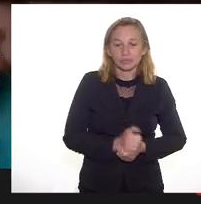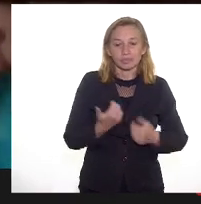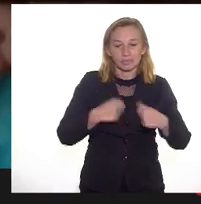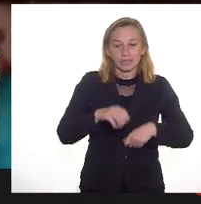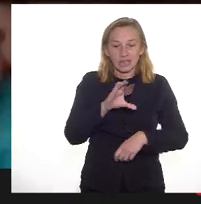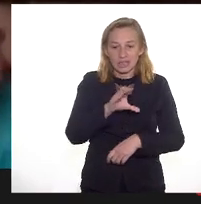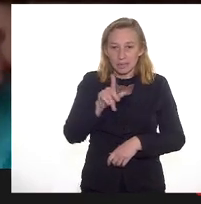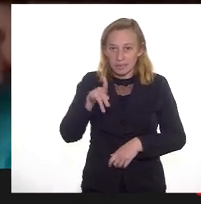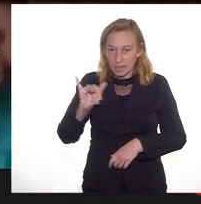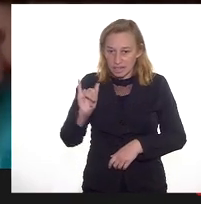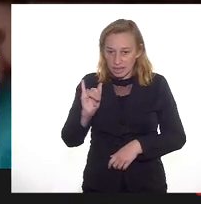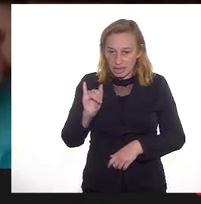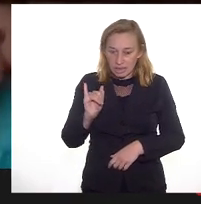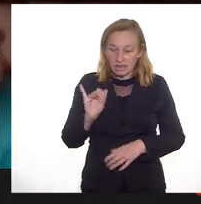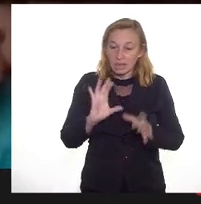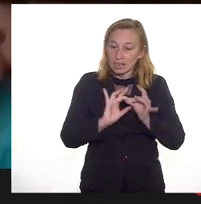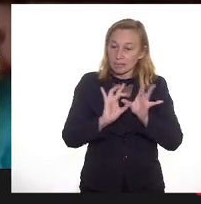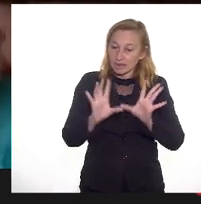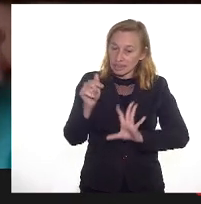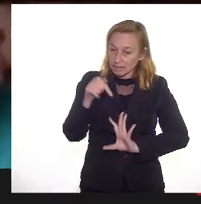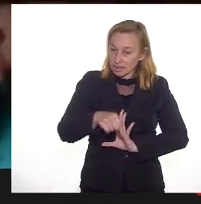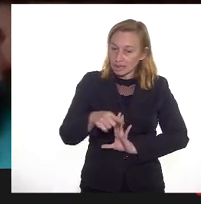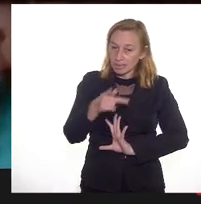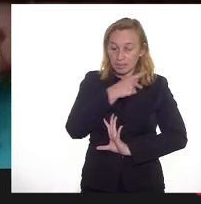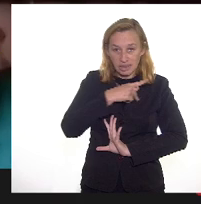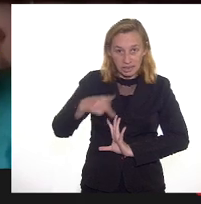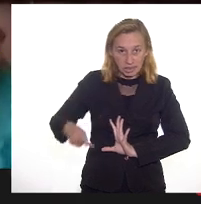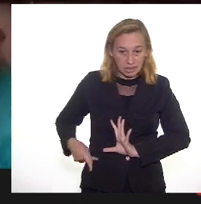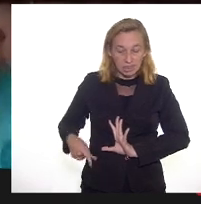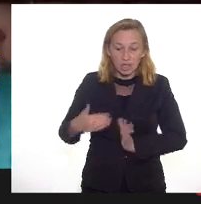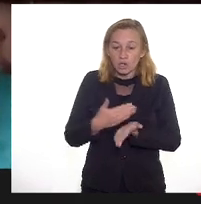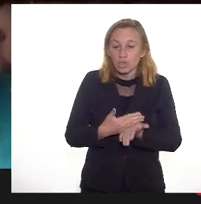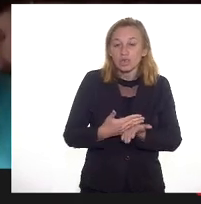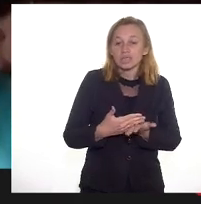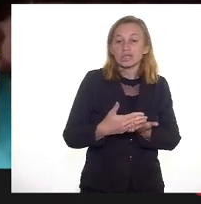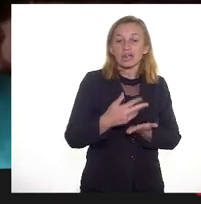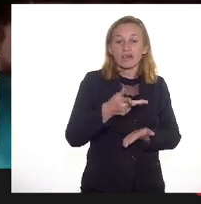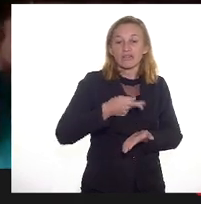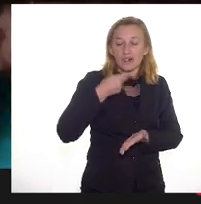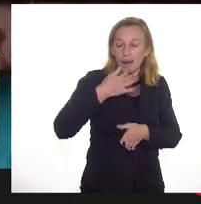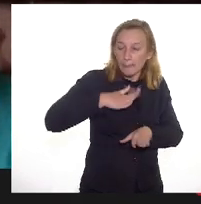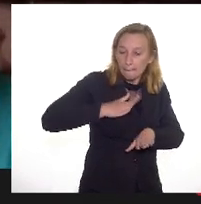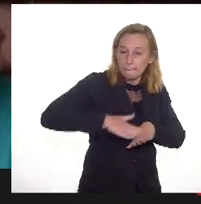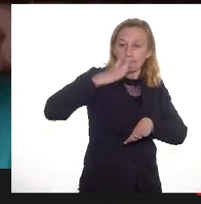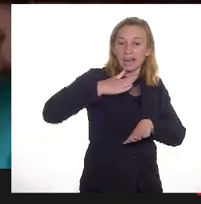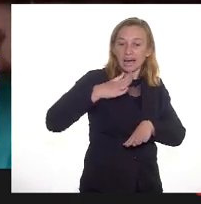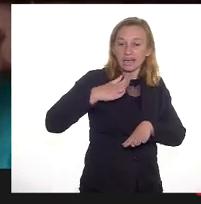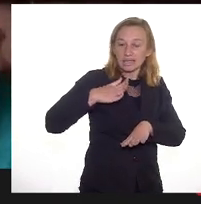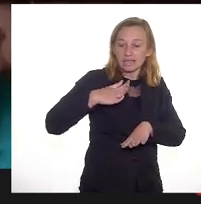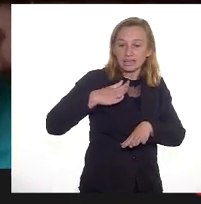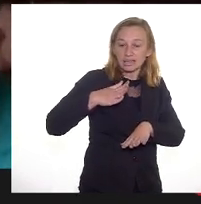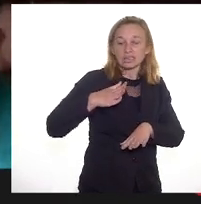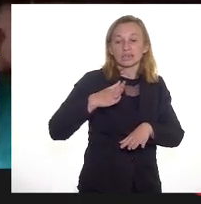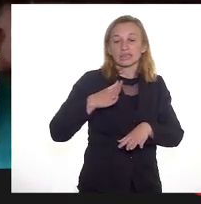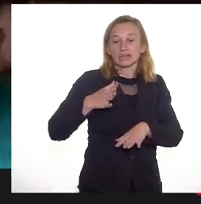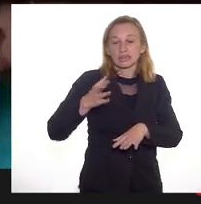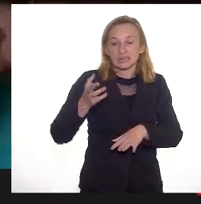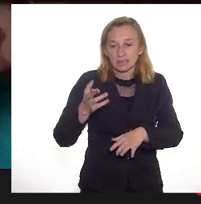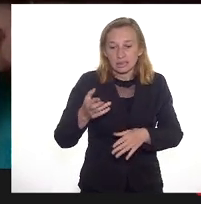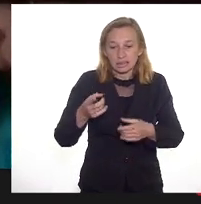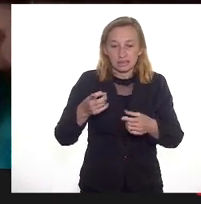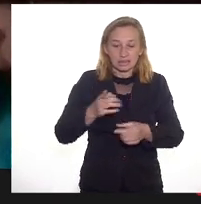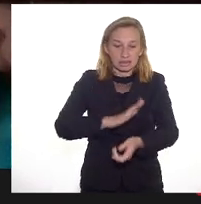CPI, eu tomo a liberdade aqui, presidenta, de começar a falar muito mais de racismo religioso do que